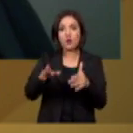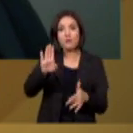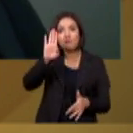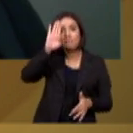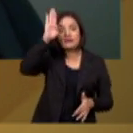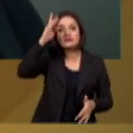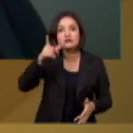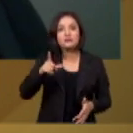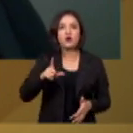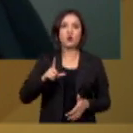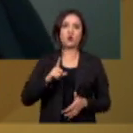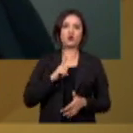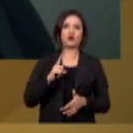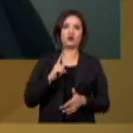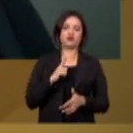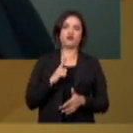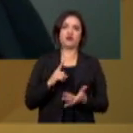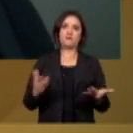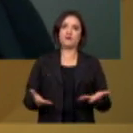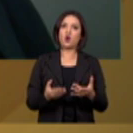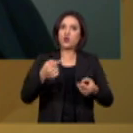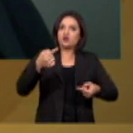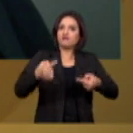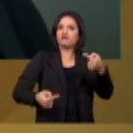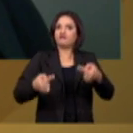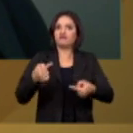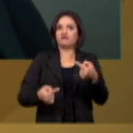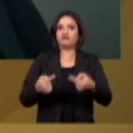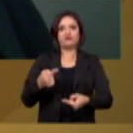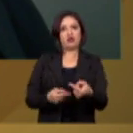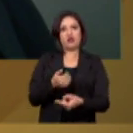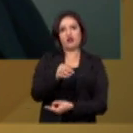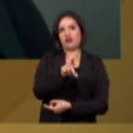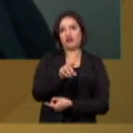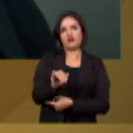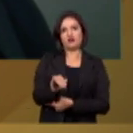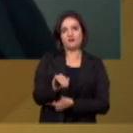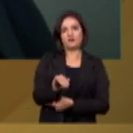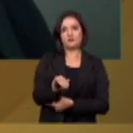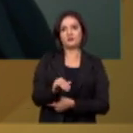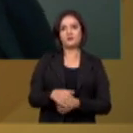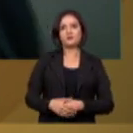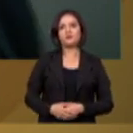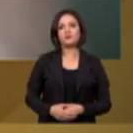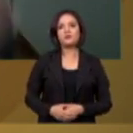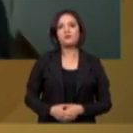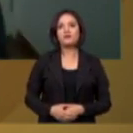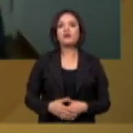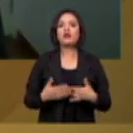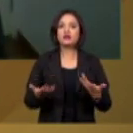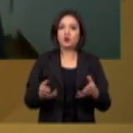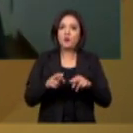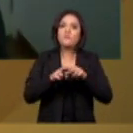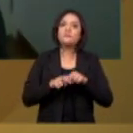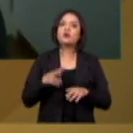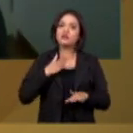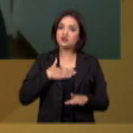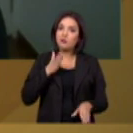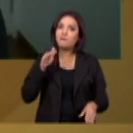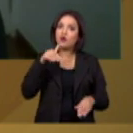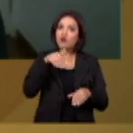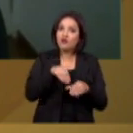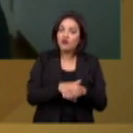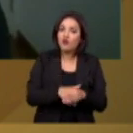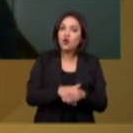e permanece em incubação de funcionar moto de algum